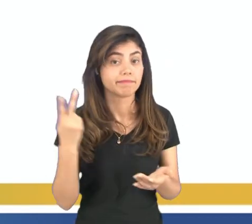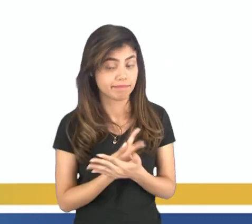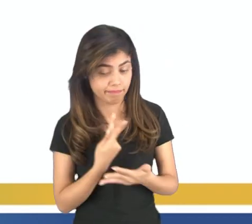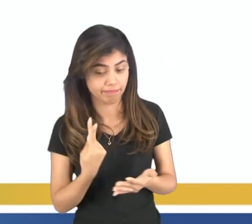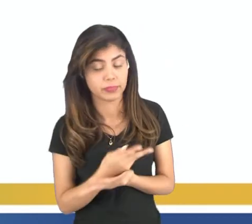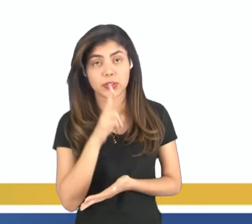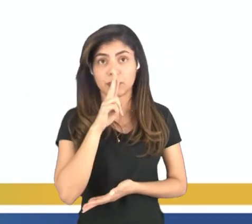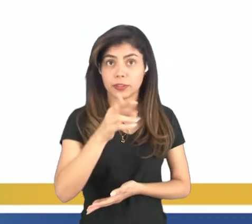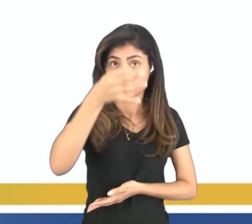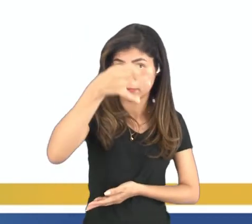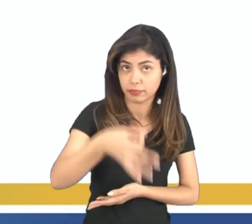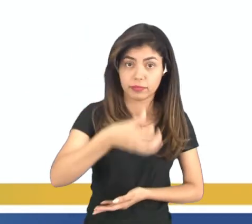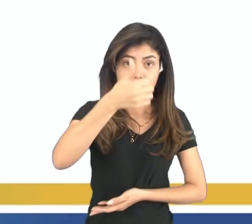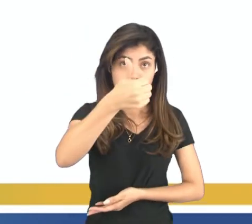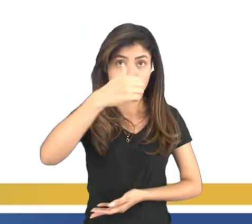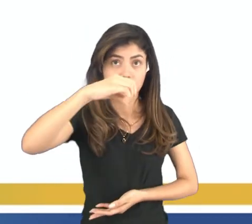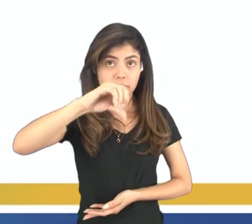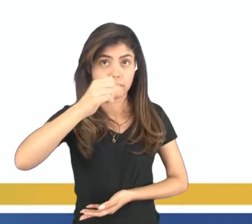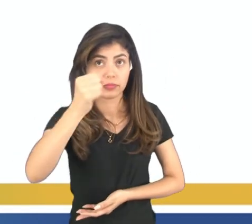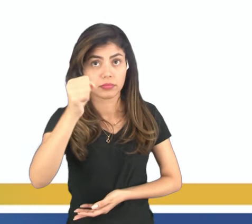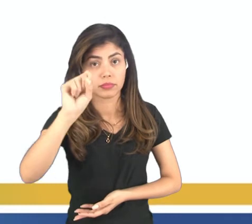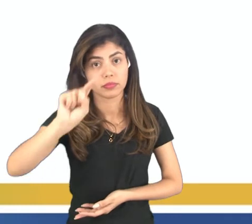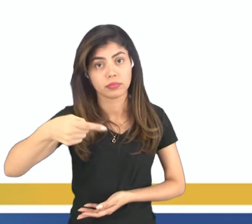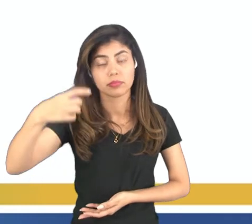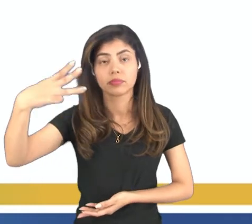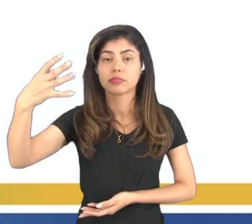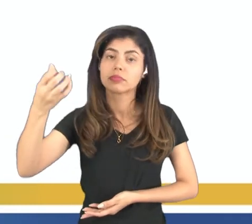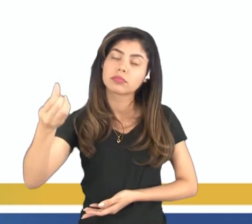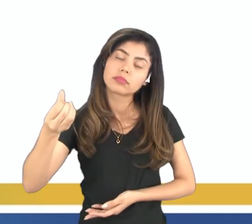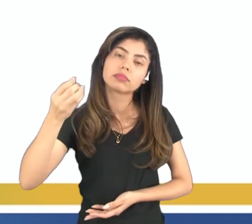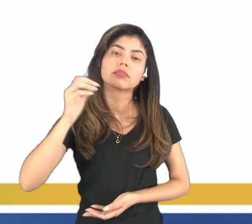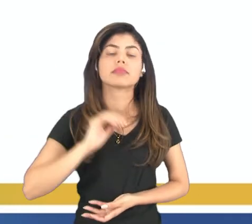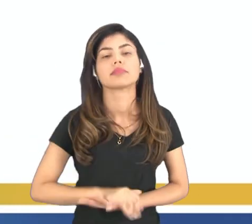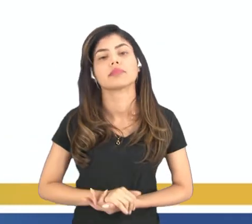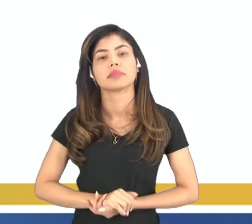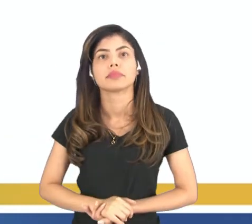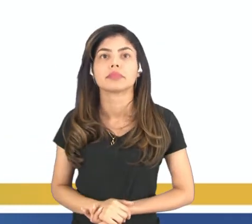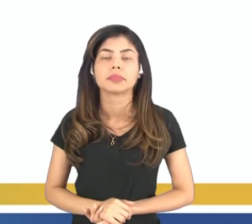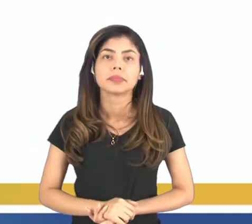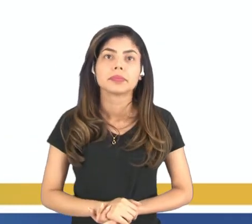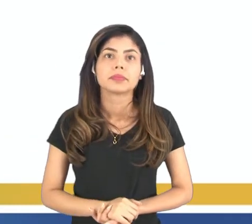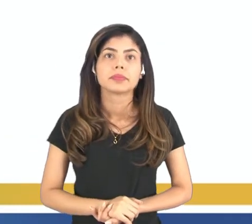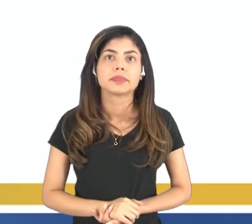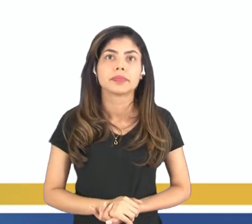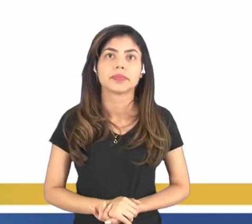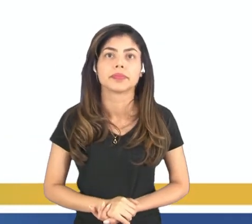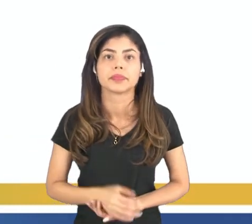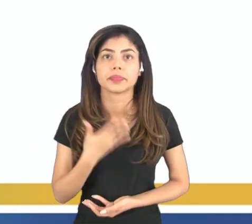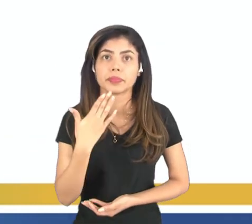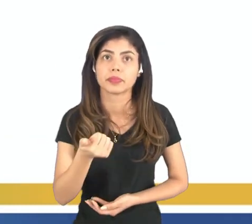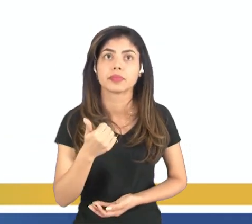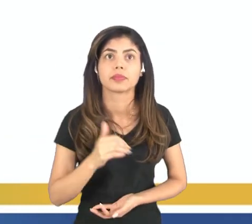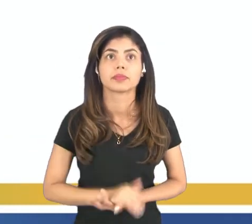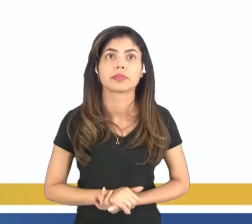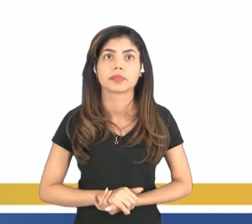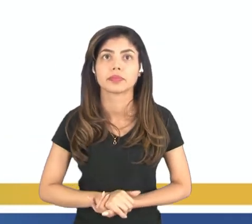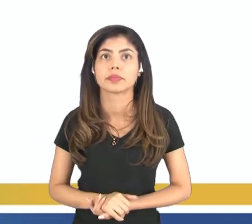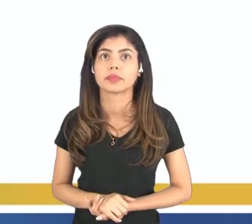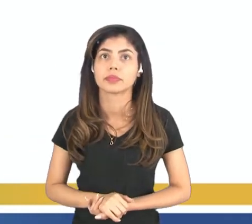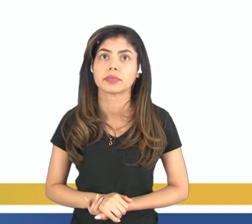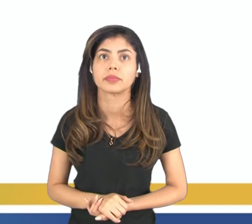isso o resultado Real foi de 198 reais e 36 centavos então Maurício erro beleza